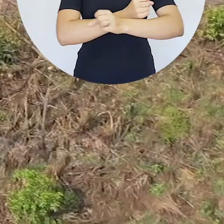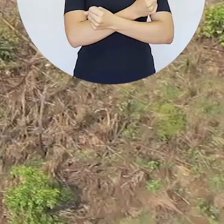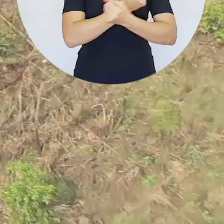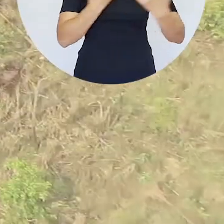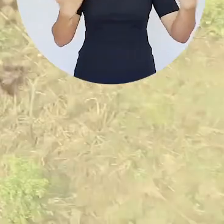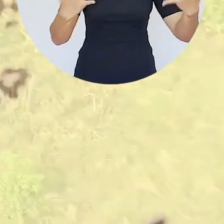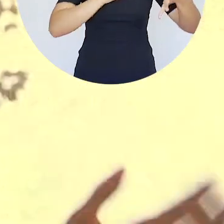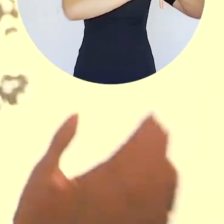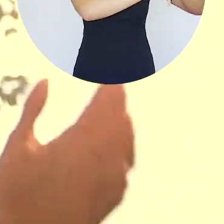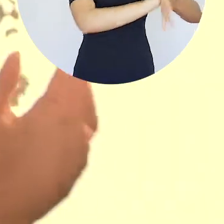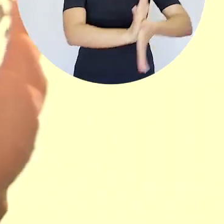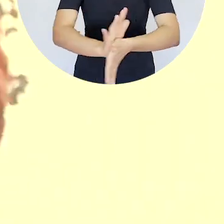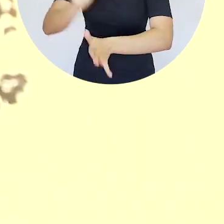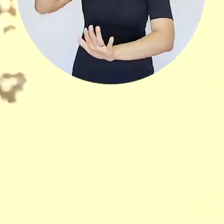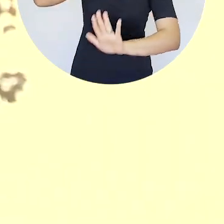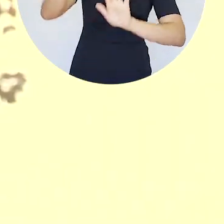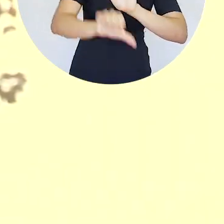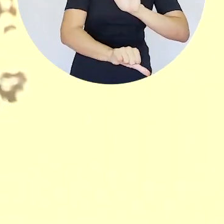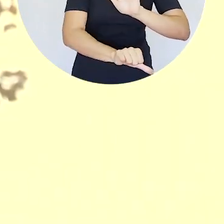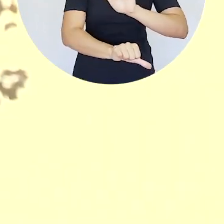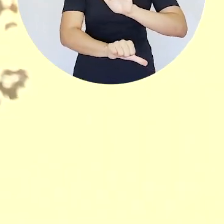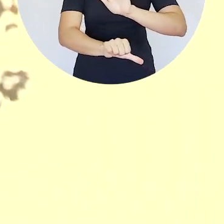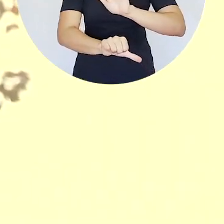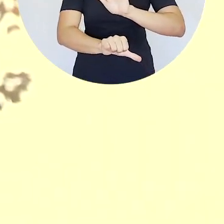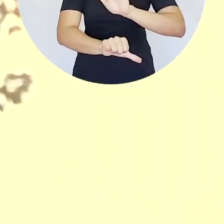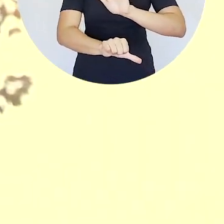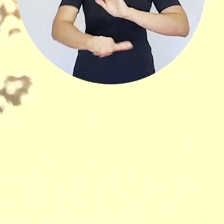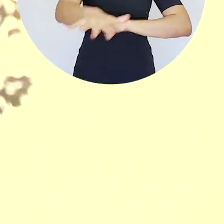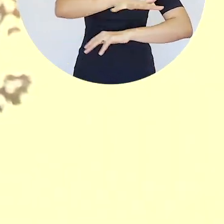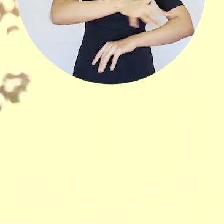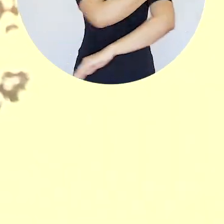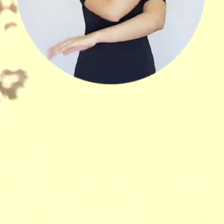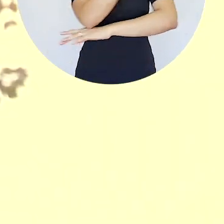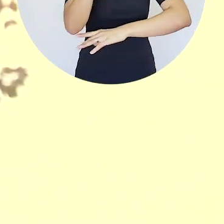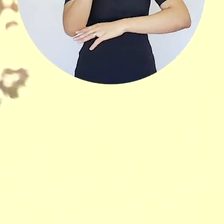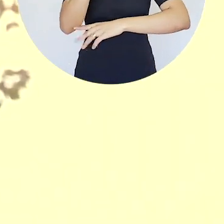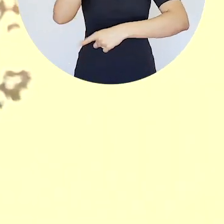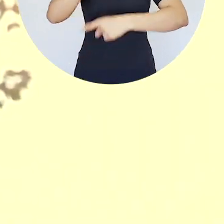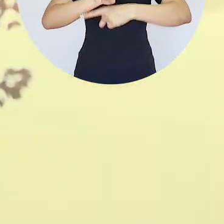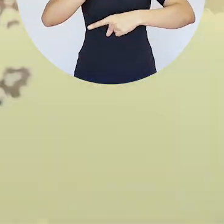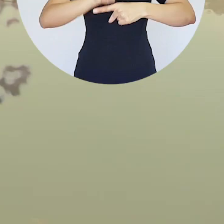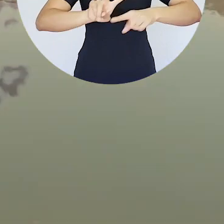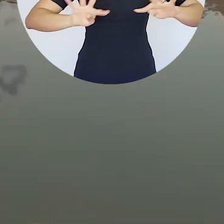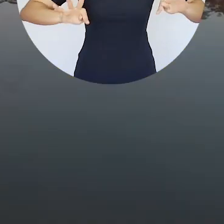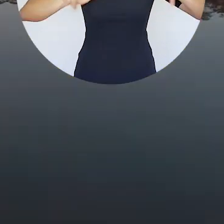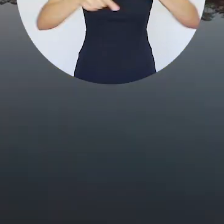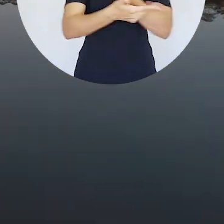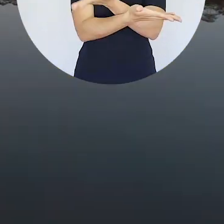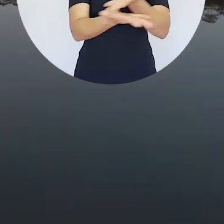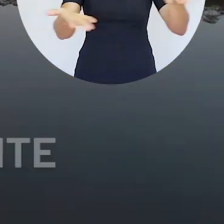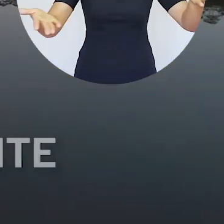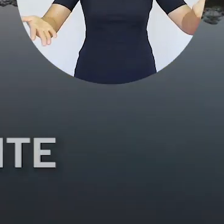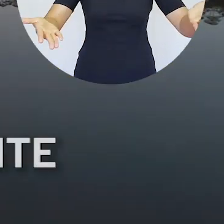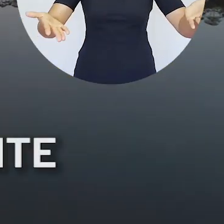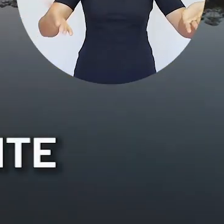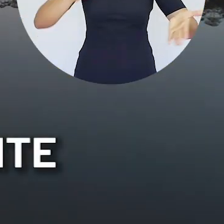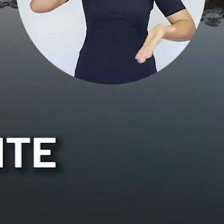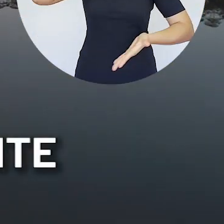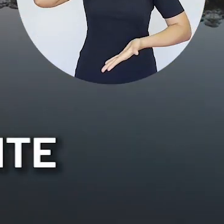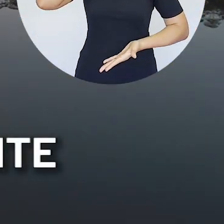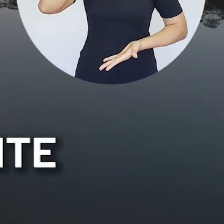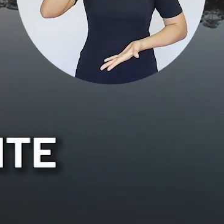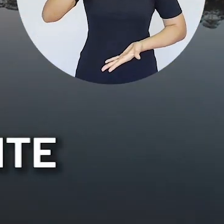maior. Defender e preservar o meio ambiente é dever de todos, não apenas para nós,